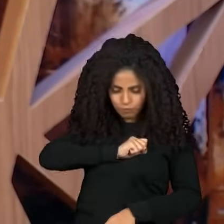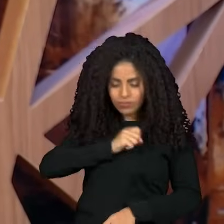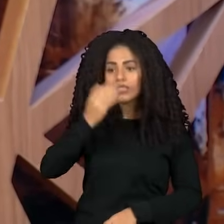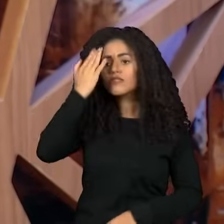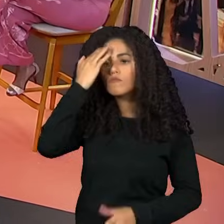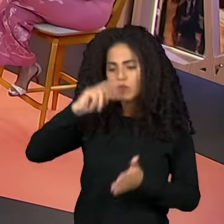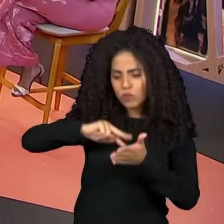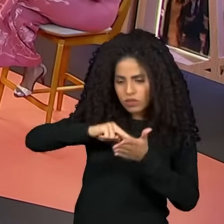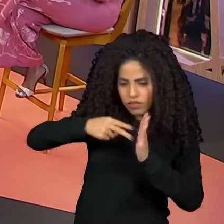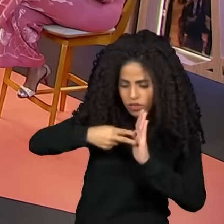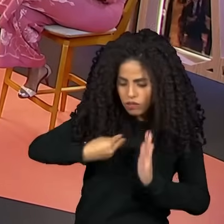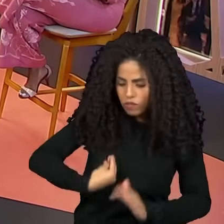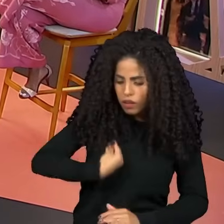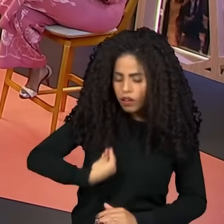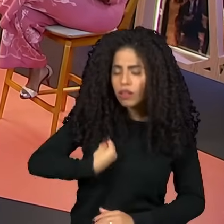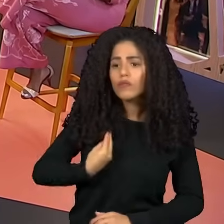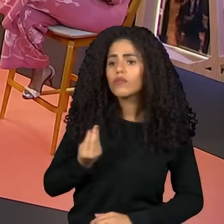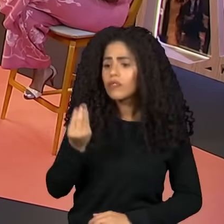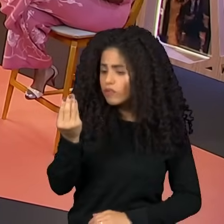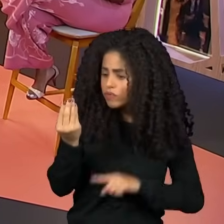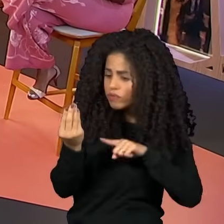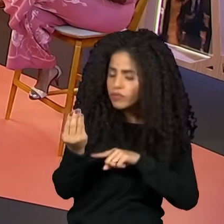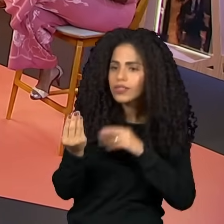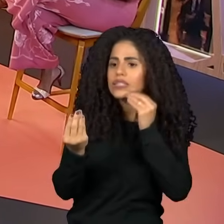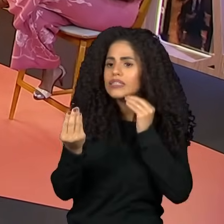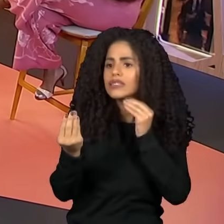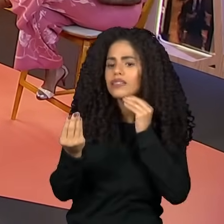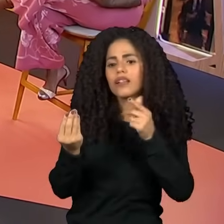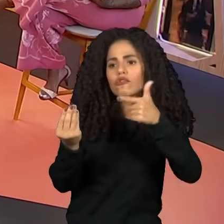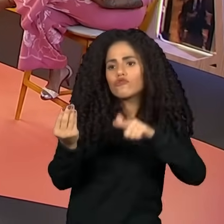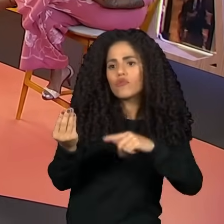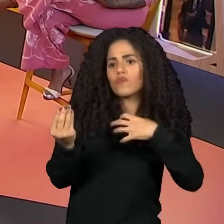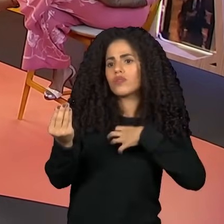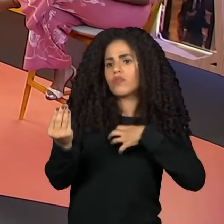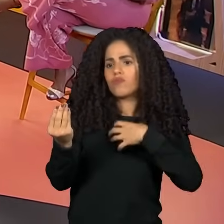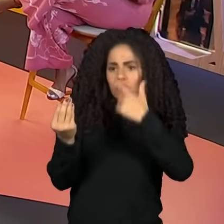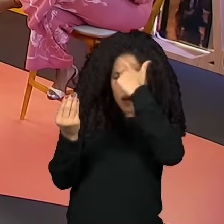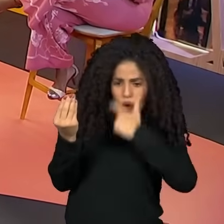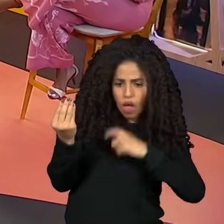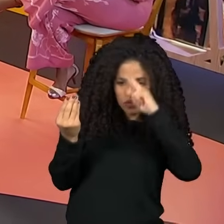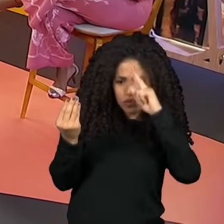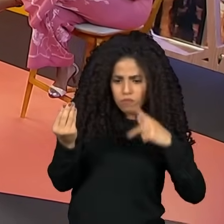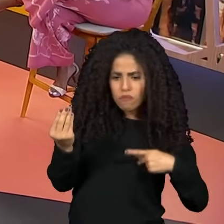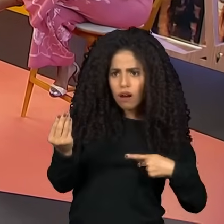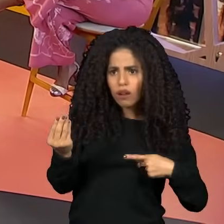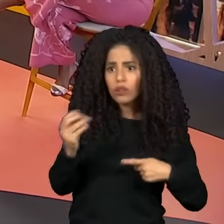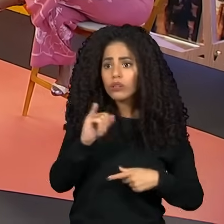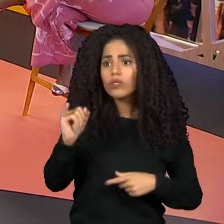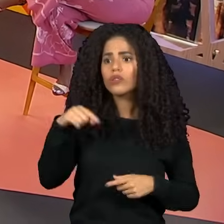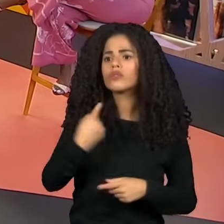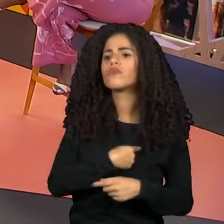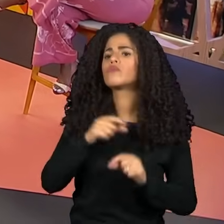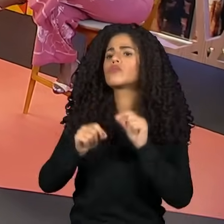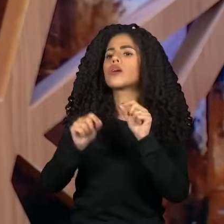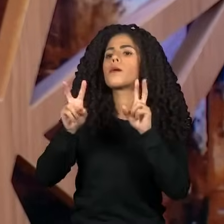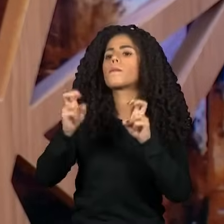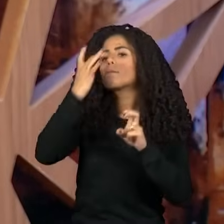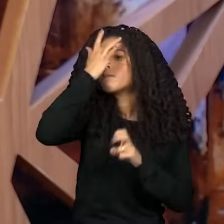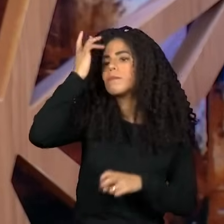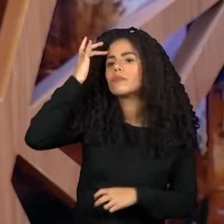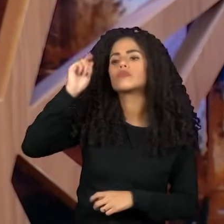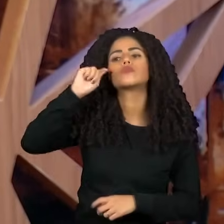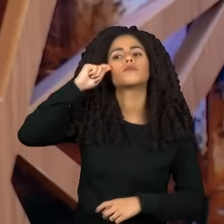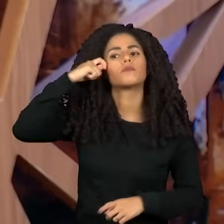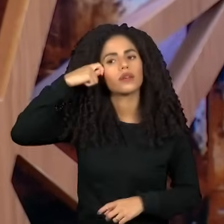coexistir. O amor é uma possibilidade de reconstrução nossa enquanto pessoas. E quando nós estamos falando de pessoas pretas, e o Renato traz,